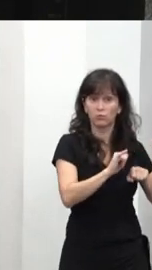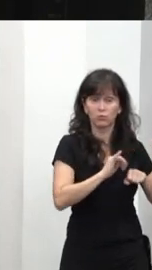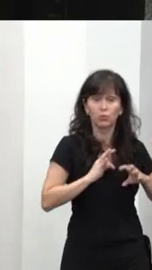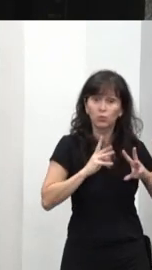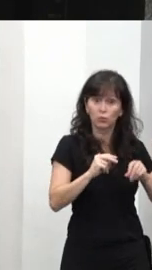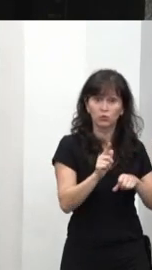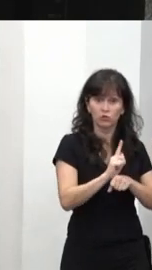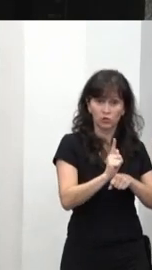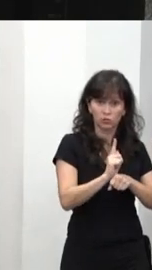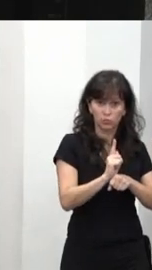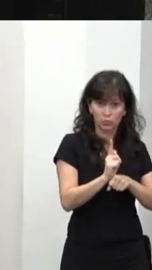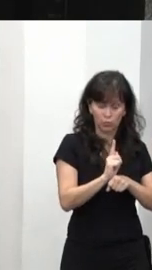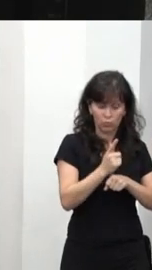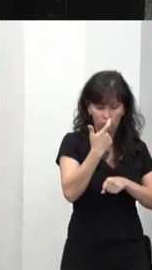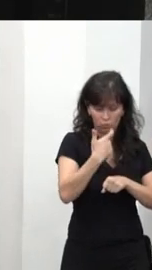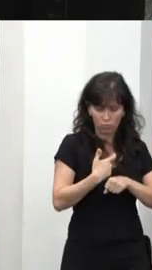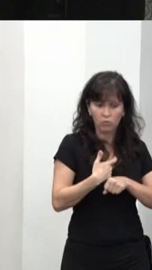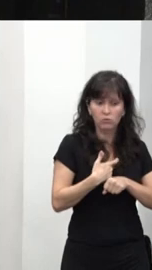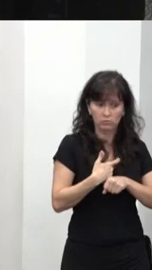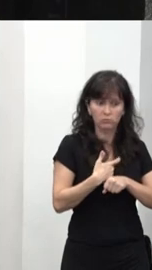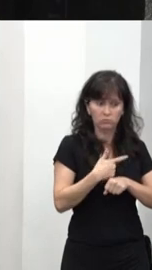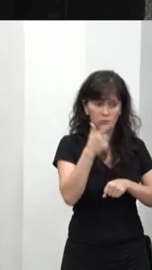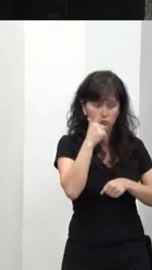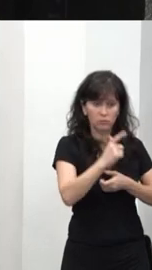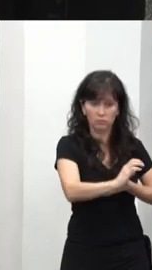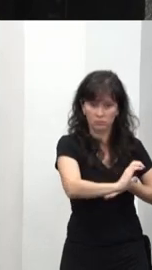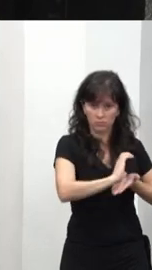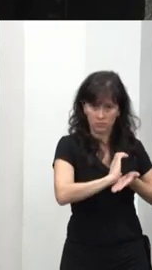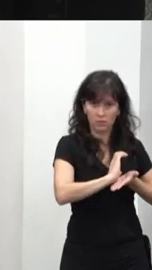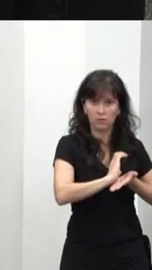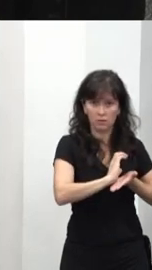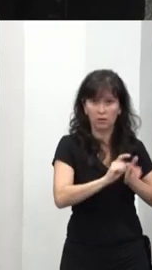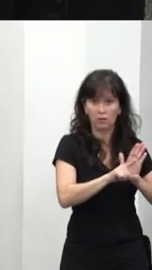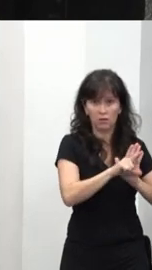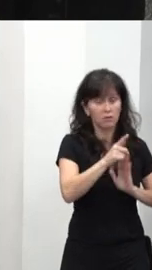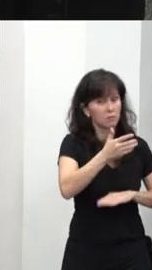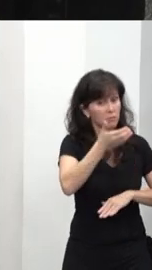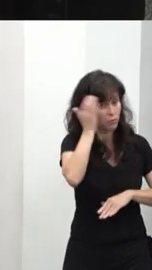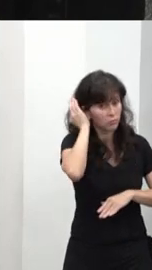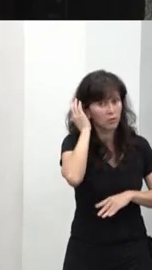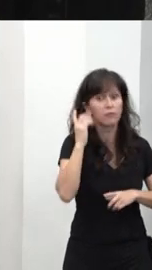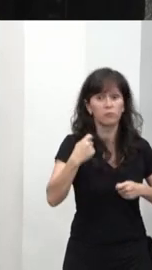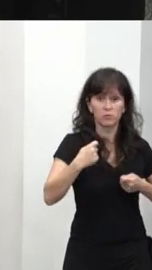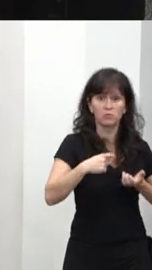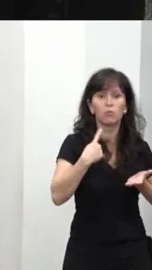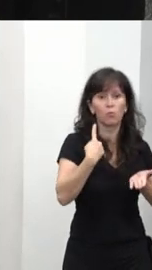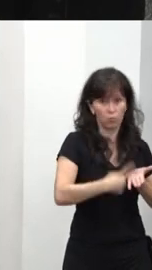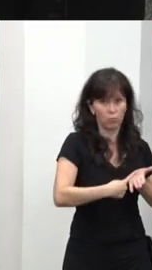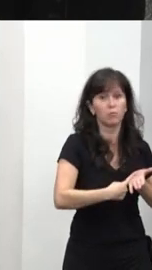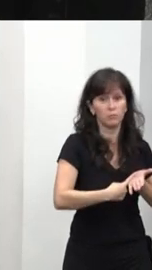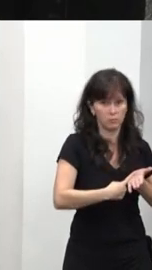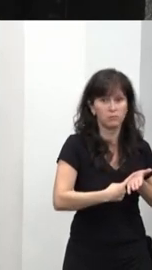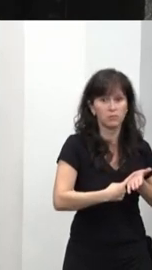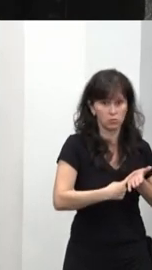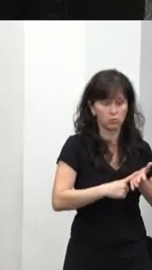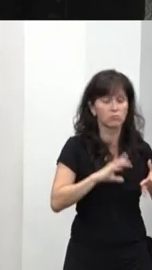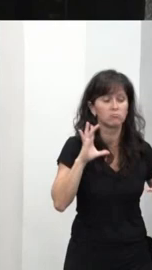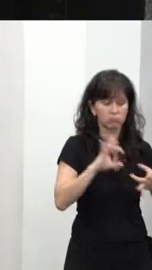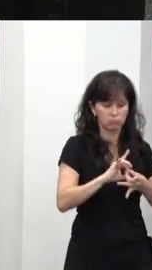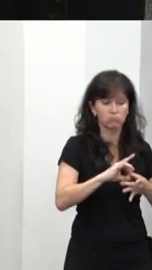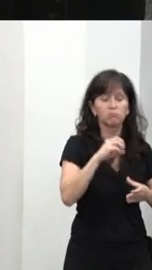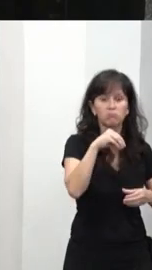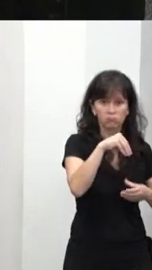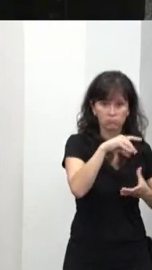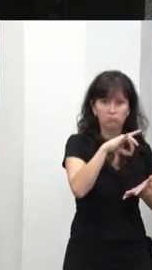acessar o recurso dali Paulo Gustavo vai ter que se comprometer e reafirmar o compromisso com a implementação de um conselho